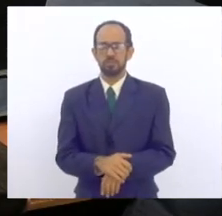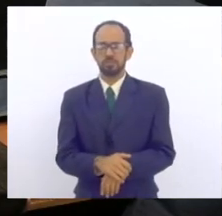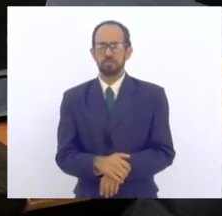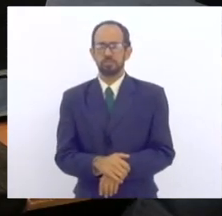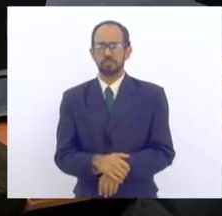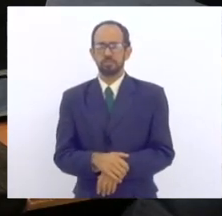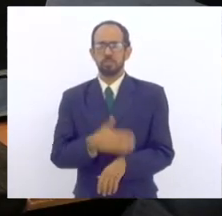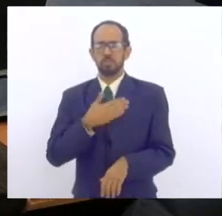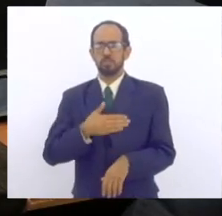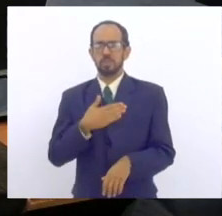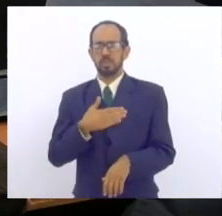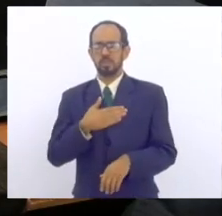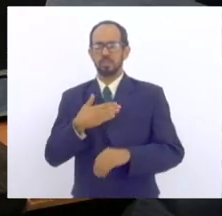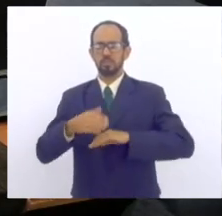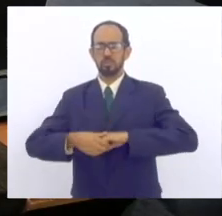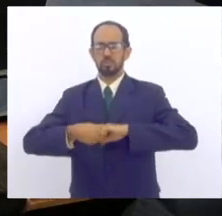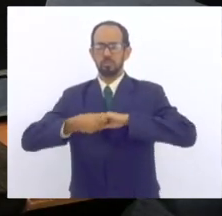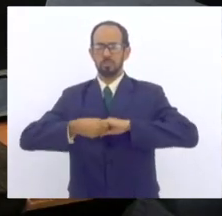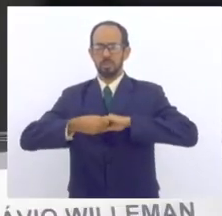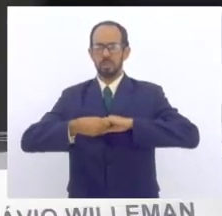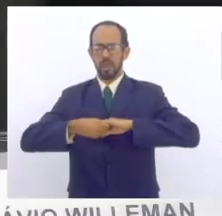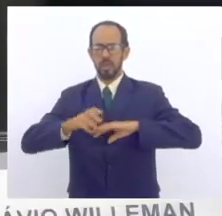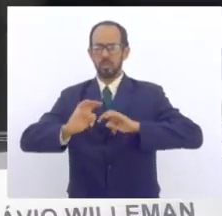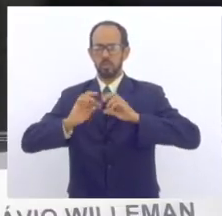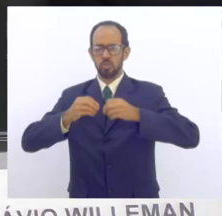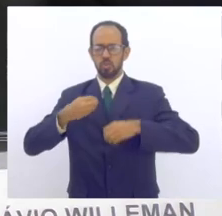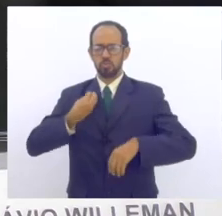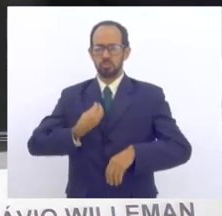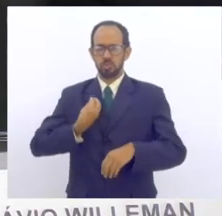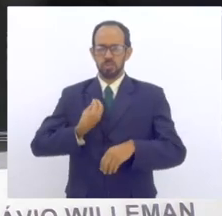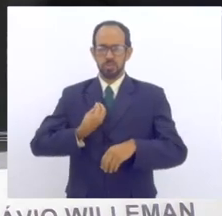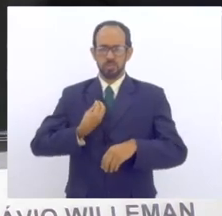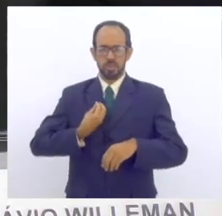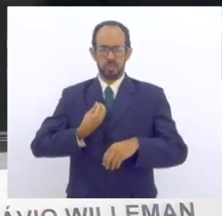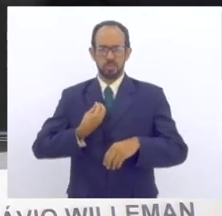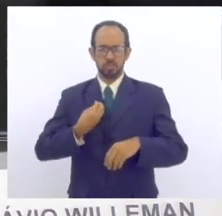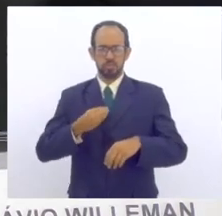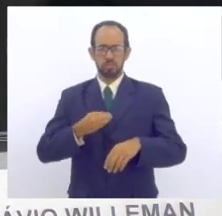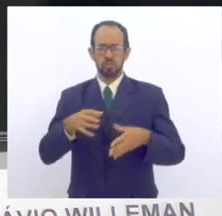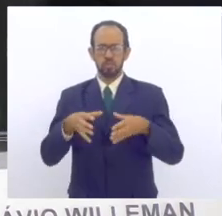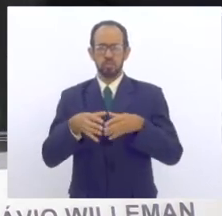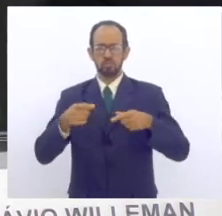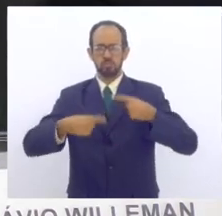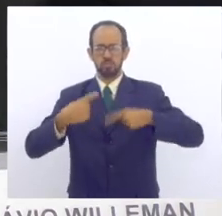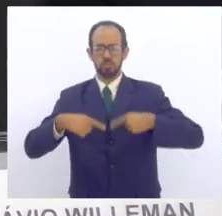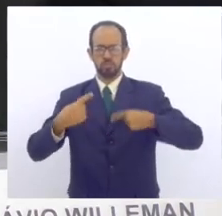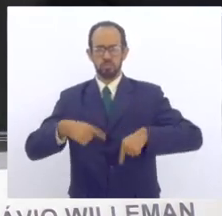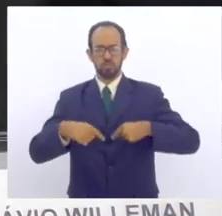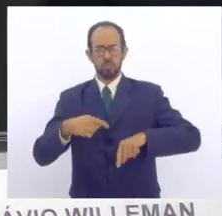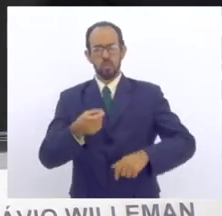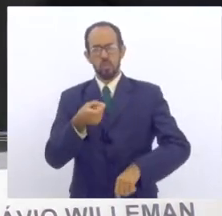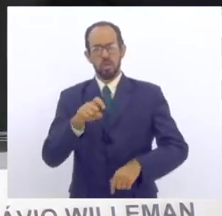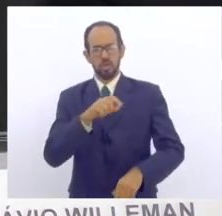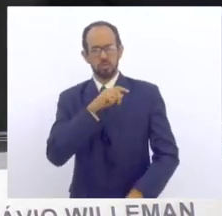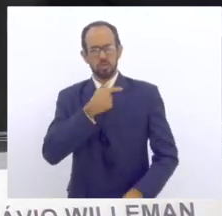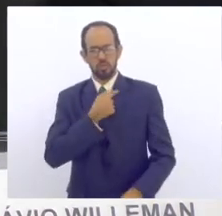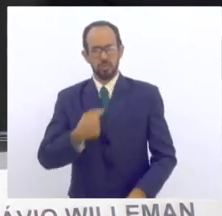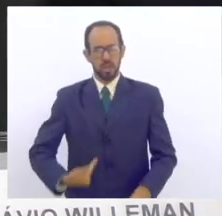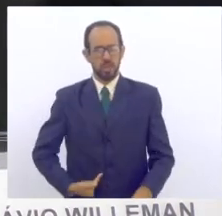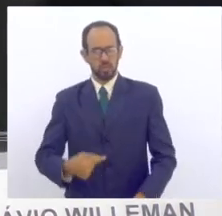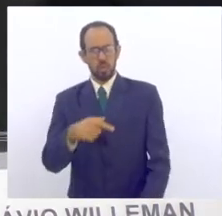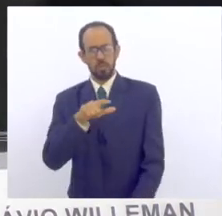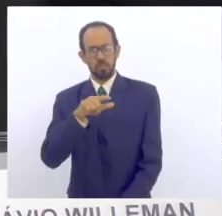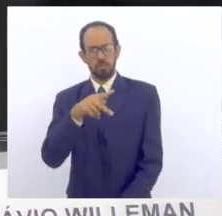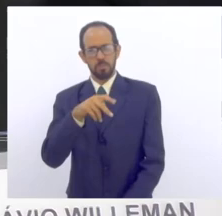cumprimentar todos presentes da classe política na pessoa do Governador Luiz Fernando pezão com quem tive